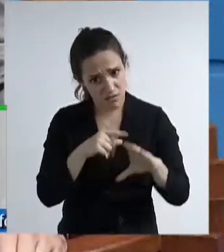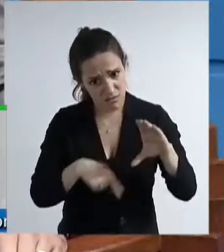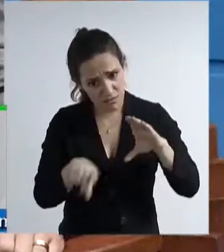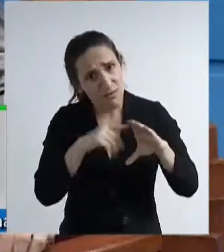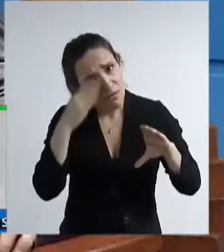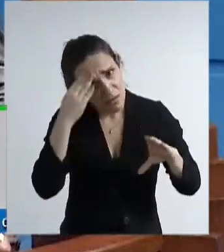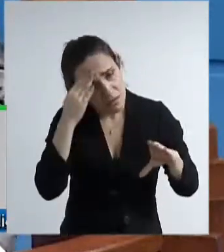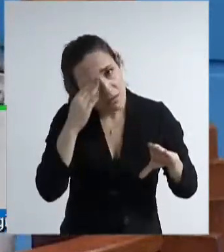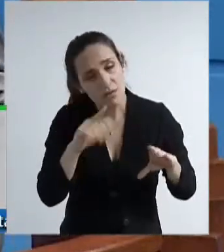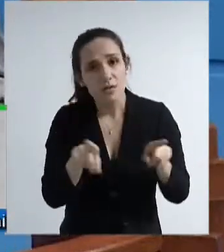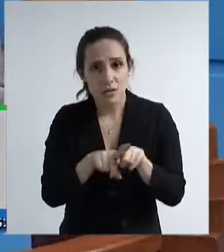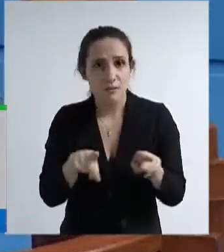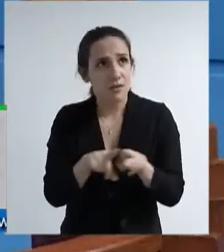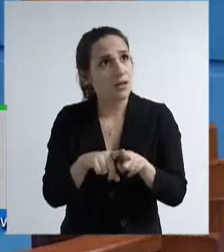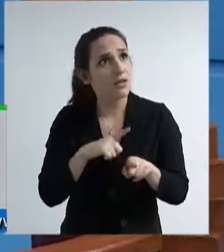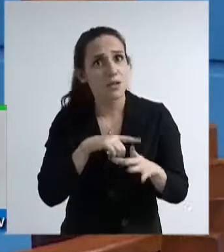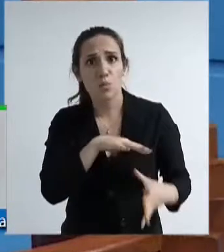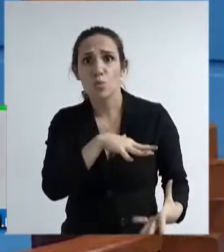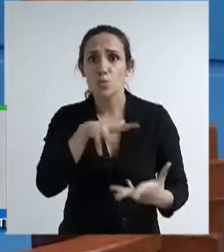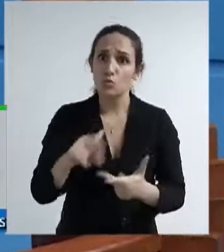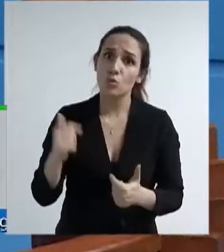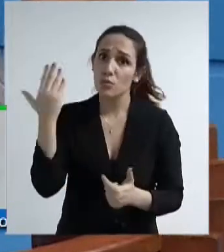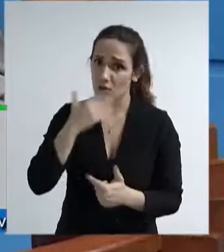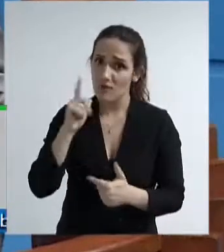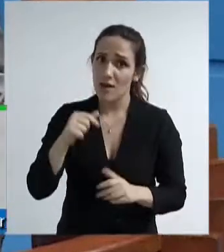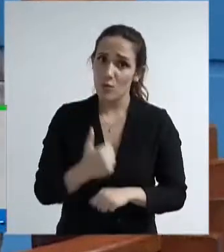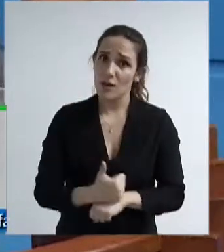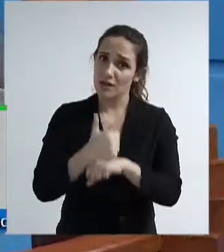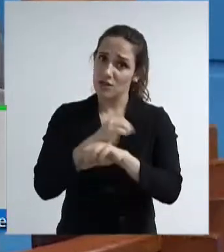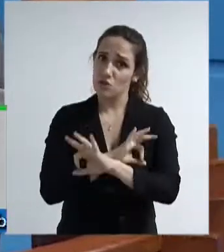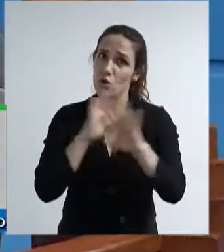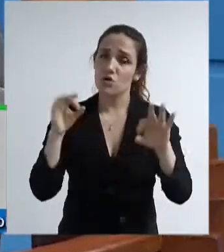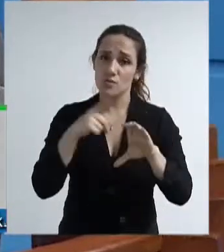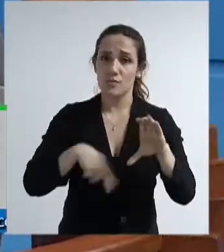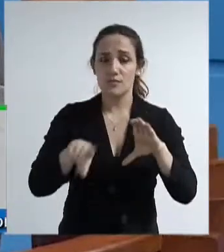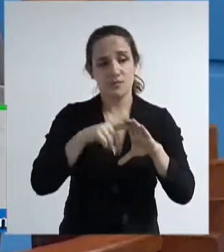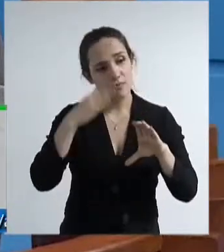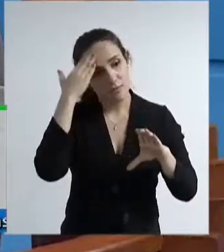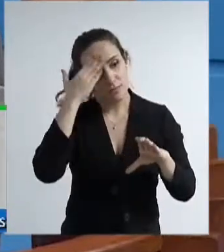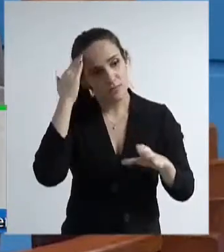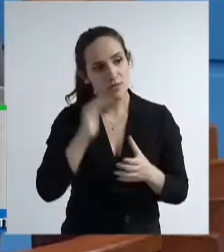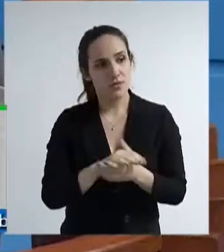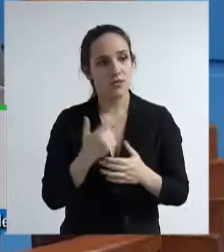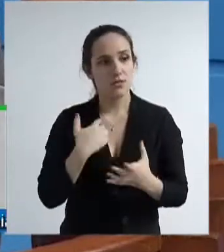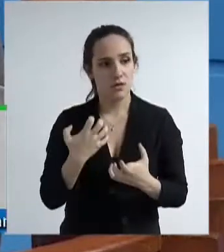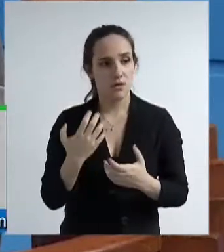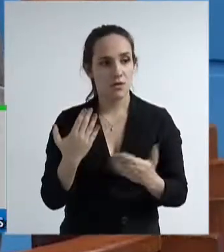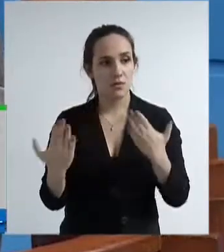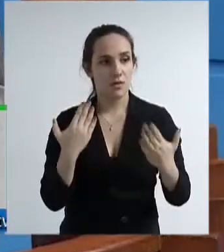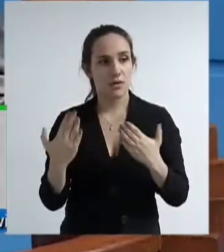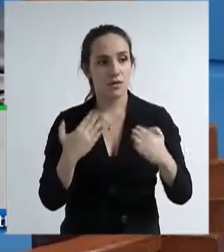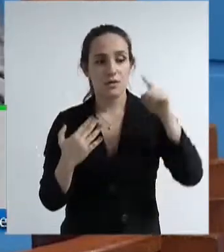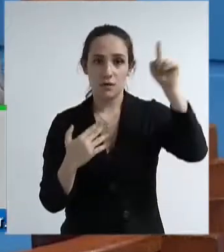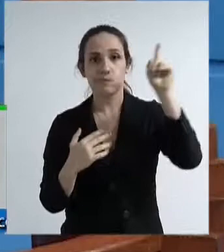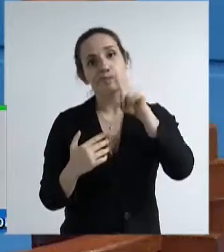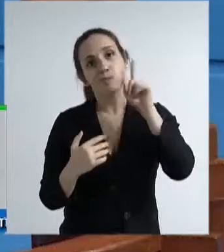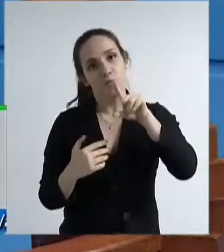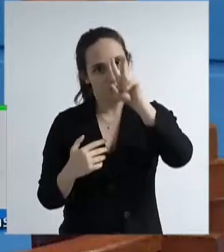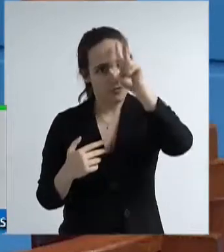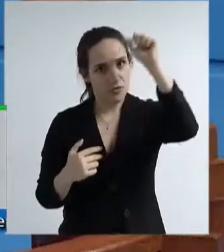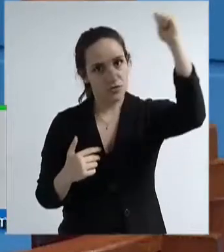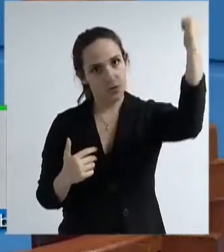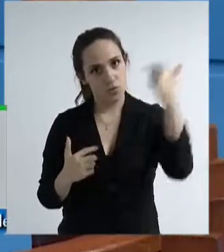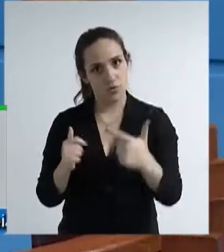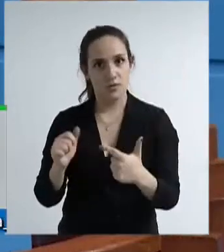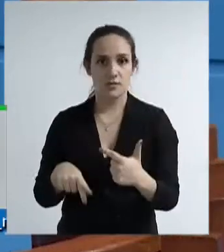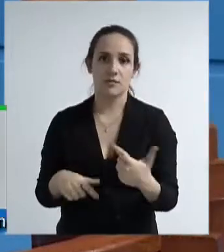indicativos internacionais de teste de segurança. Nos Estados Unidos, por exemplo, eu gosto de comparar o Brasil com uma potência mais forte que a nossa.